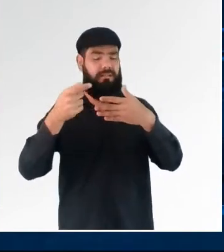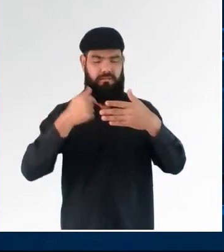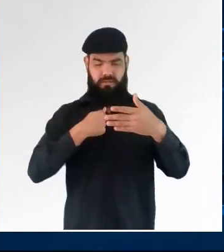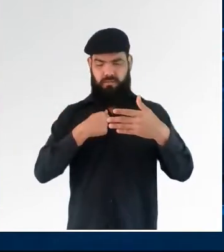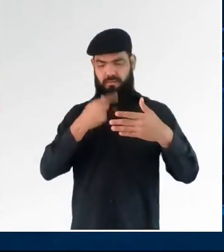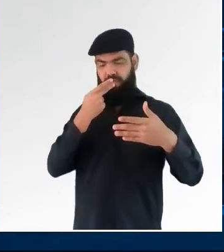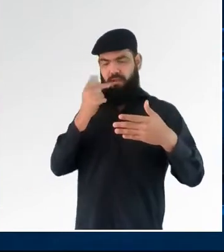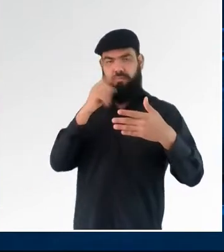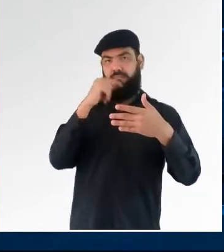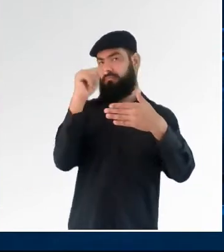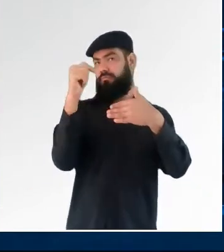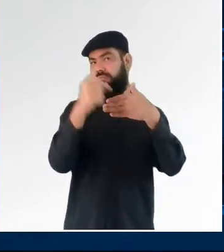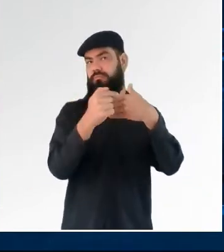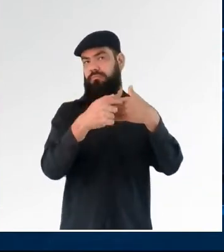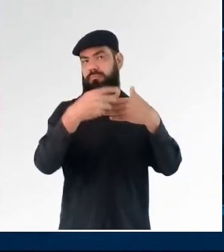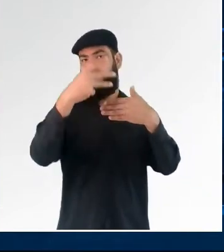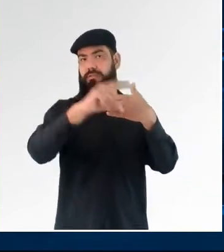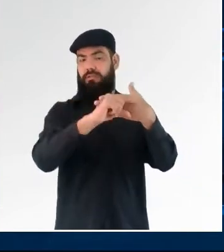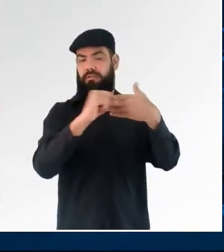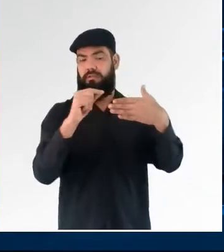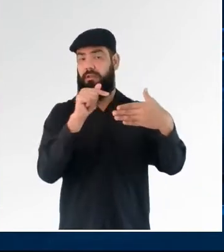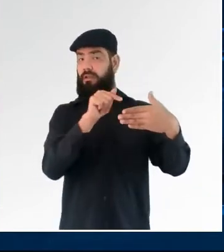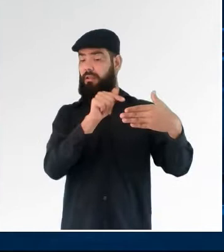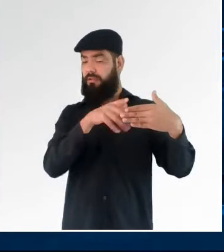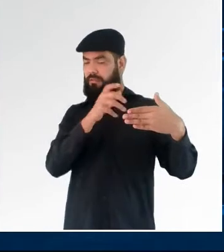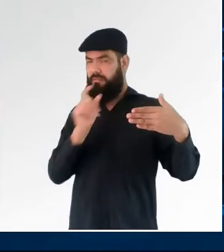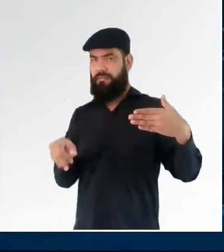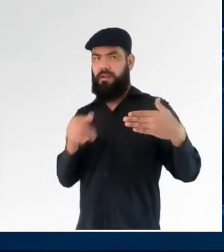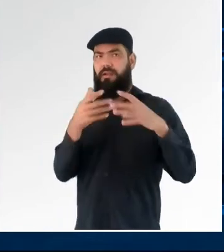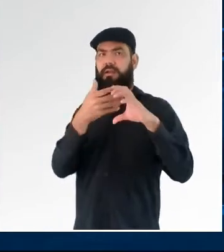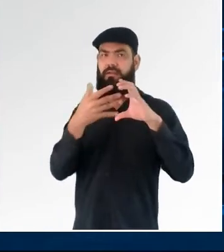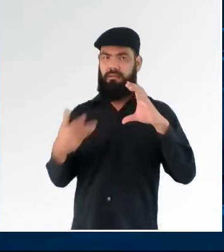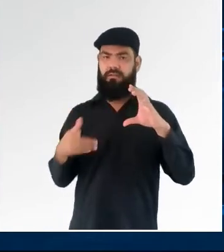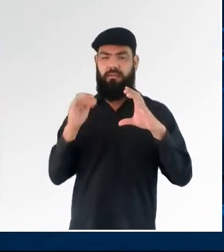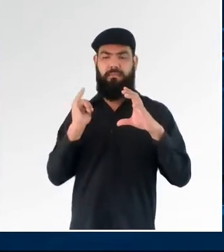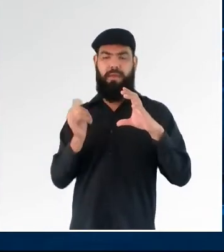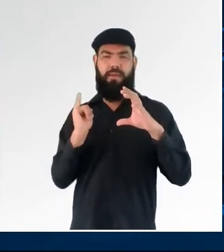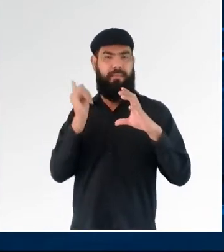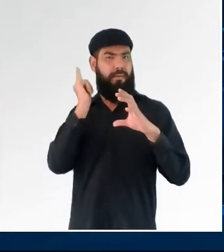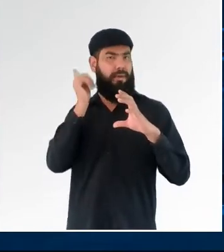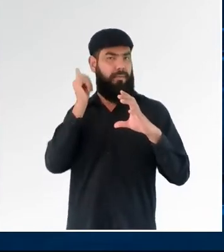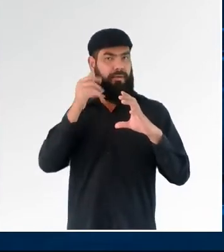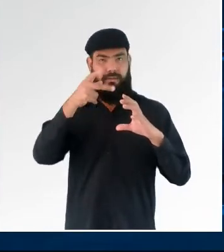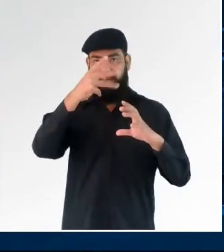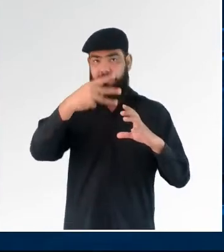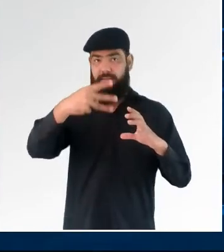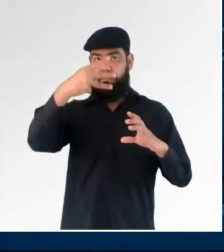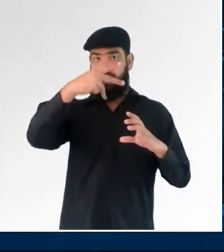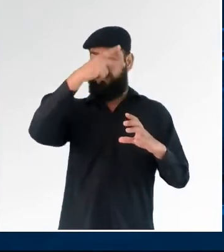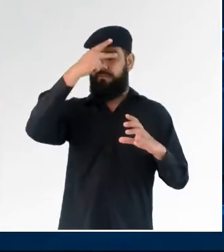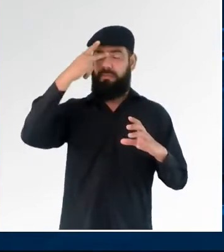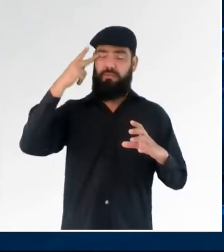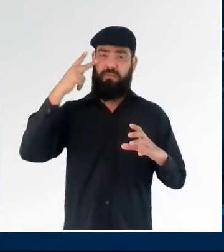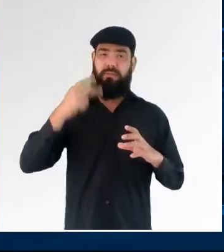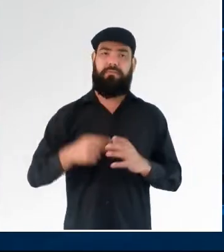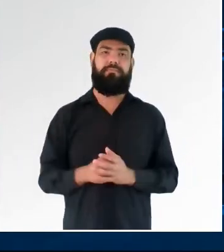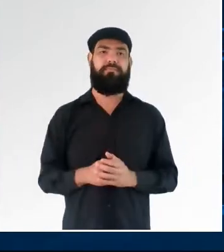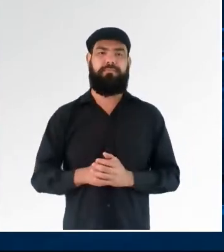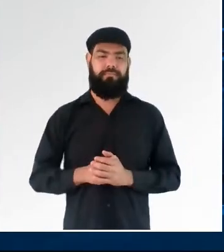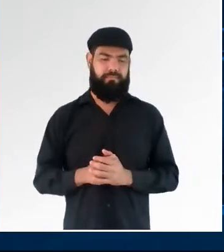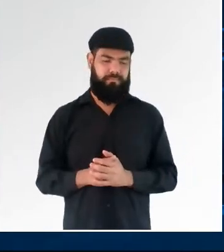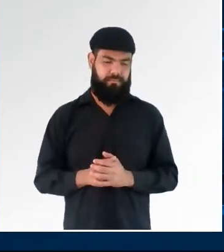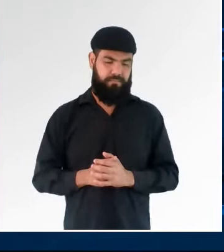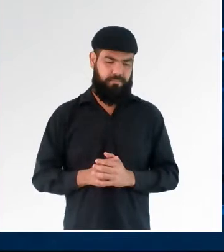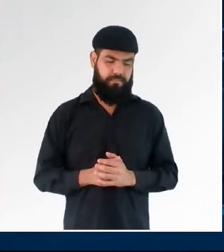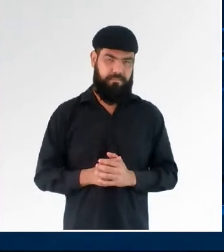vai fazer uma das características é essa, a narração em terceira pessoa, né? Indicando o autor fala no